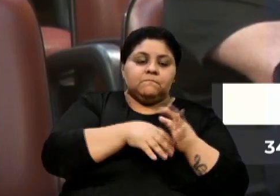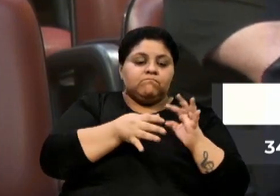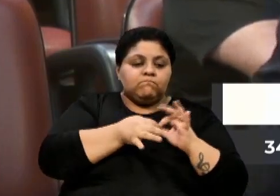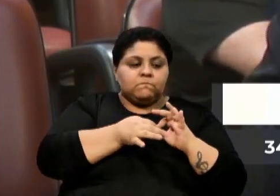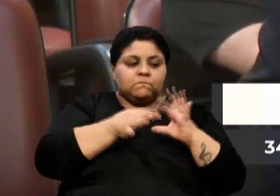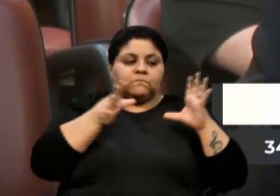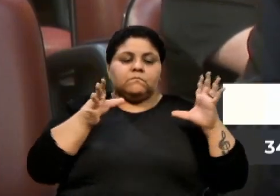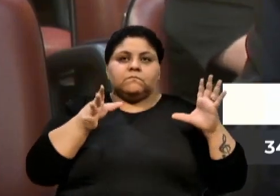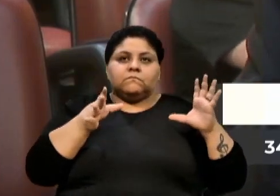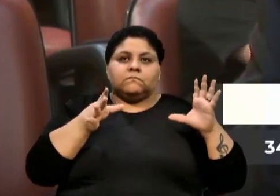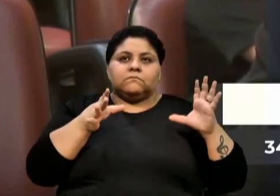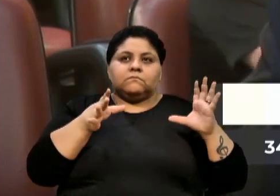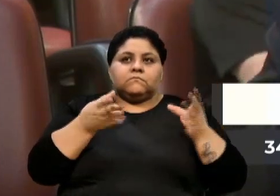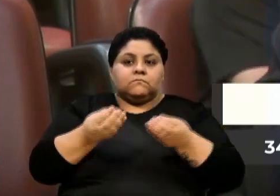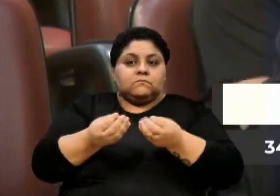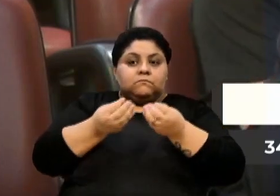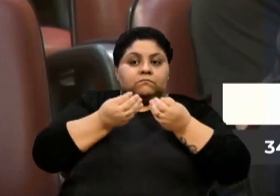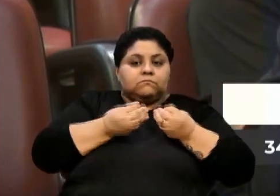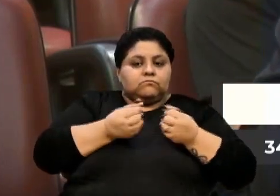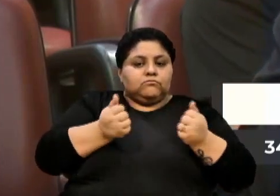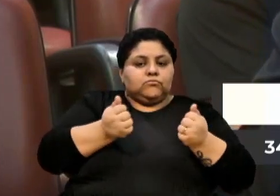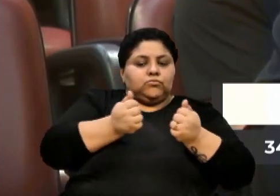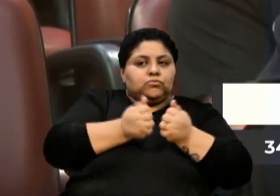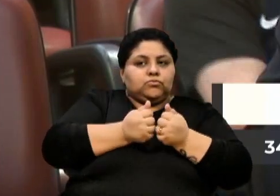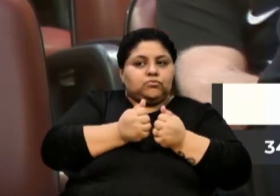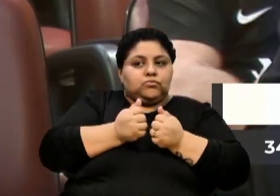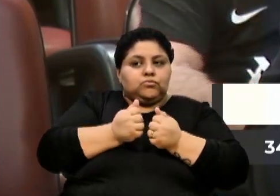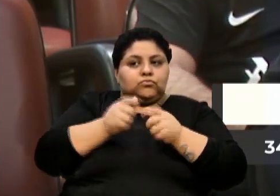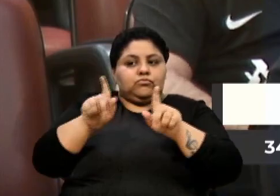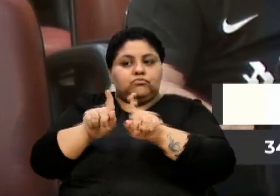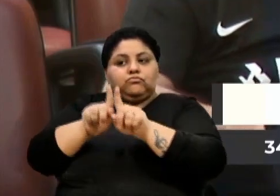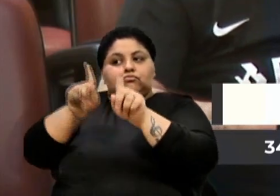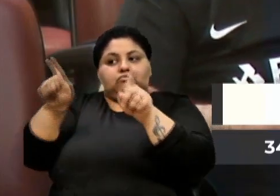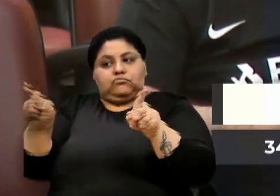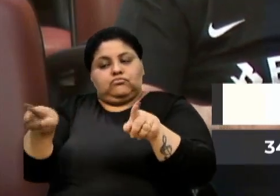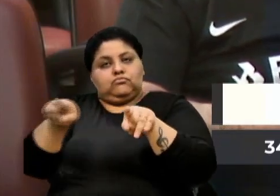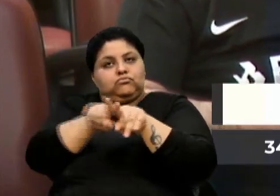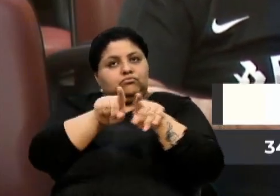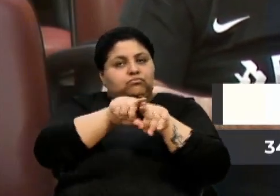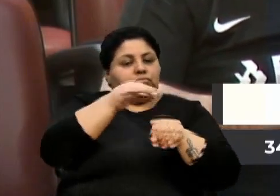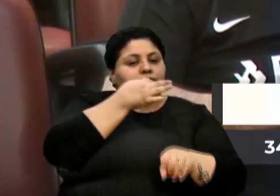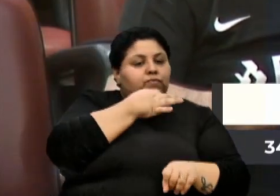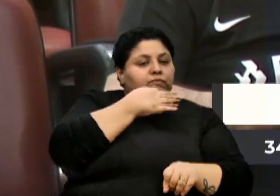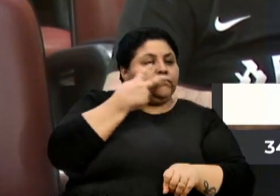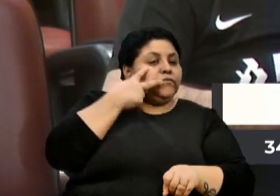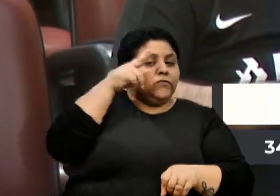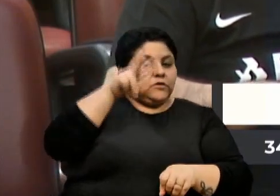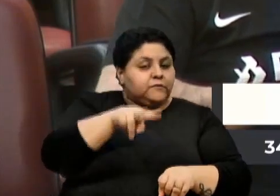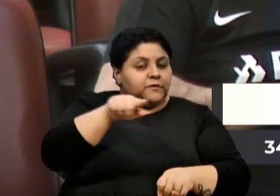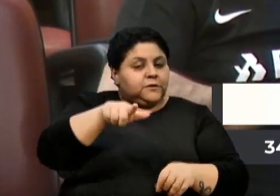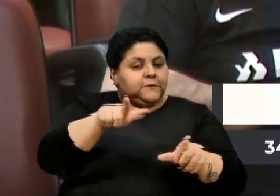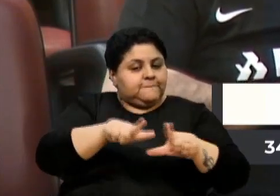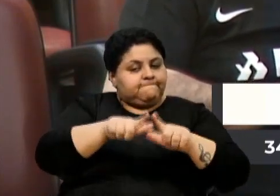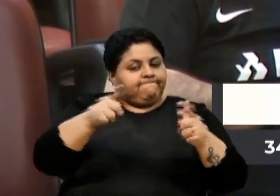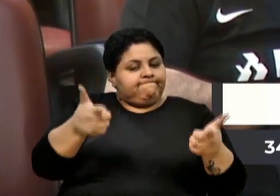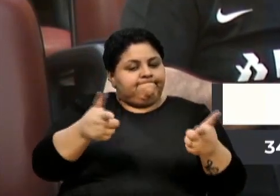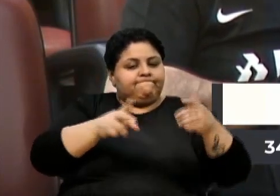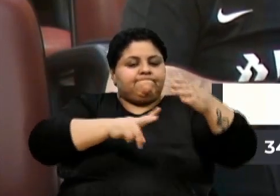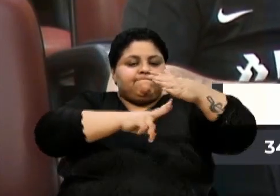esse convênio com o município de Gramado e Caxias do Sul, e vejo aqui no Jornal Pioneiro que essa ponte será